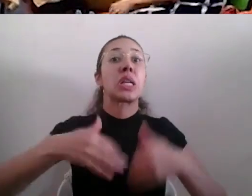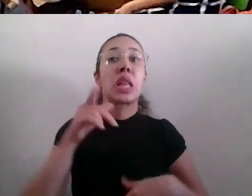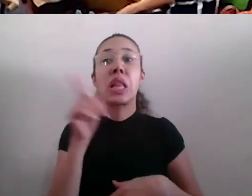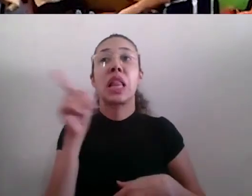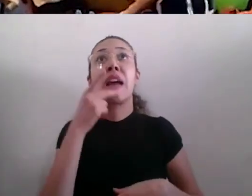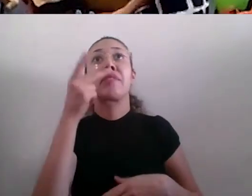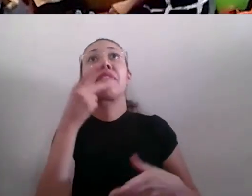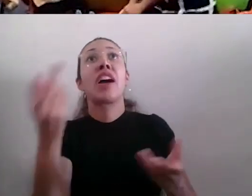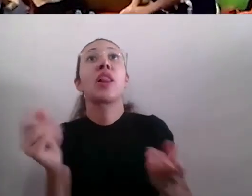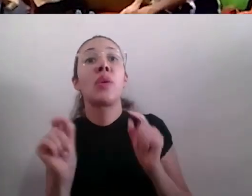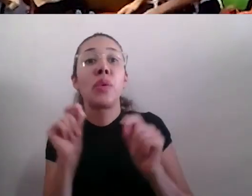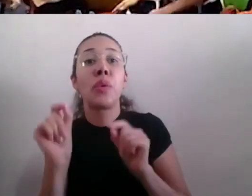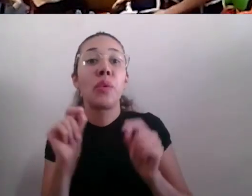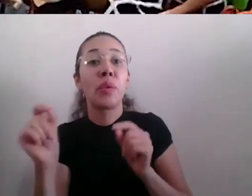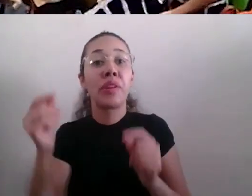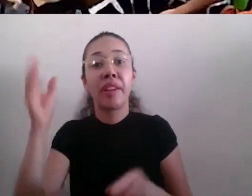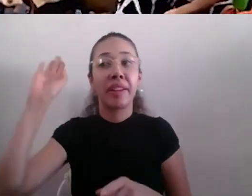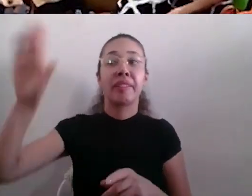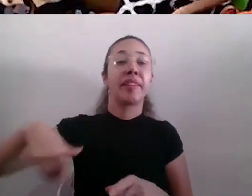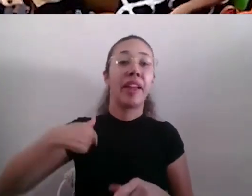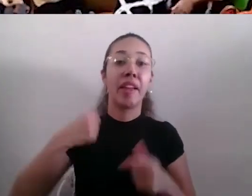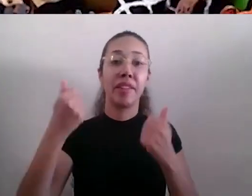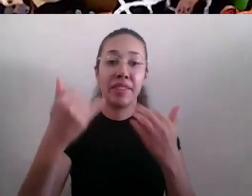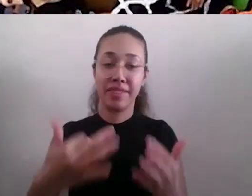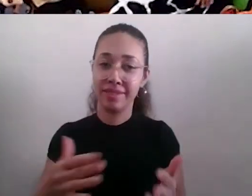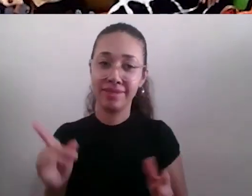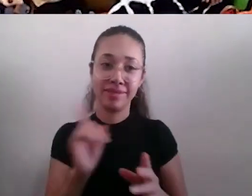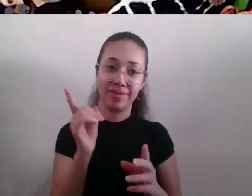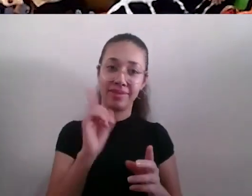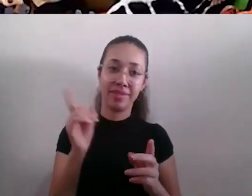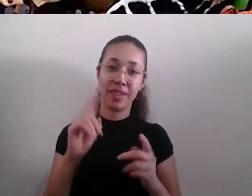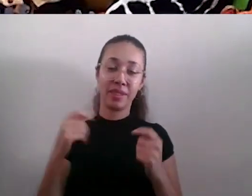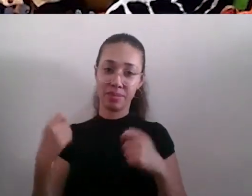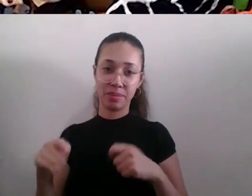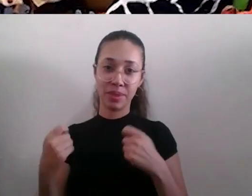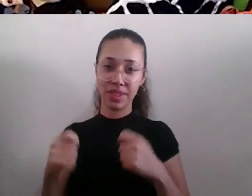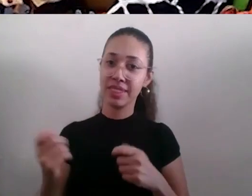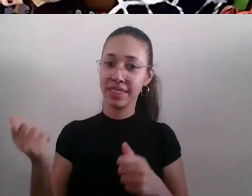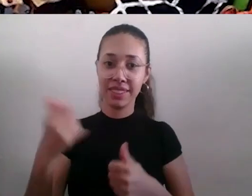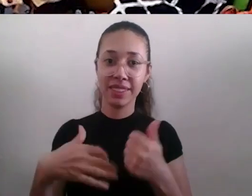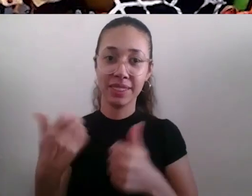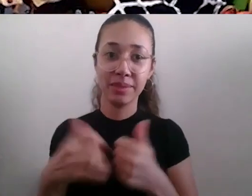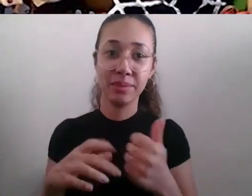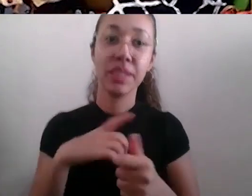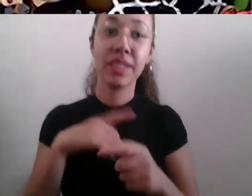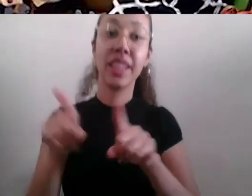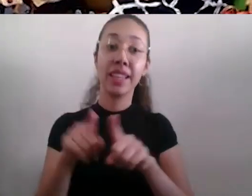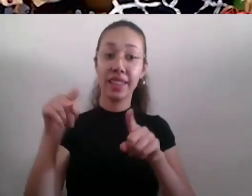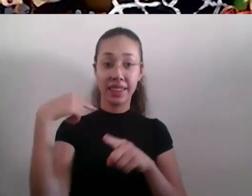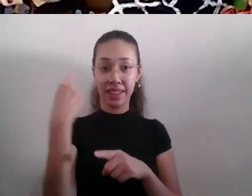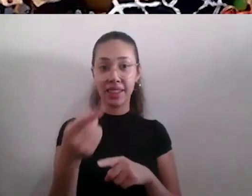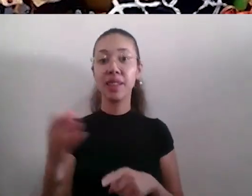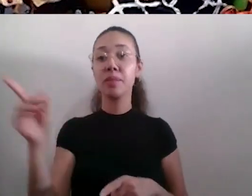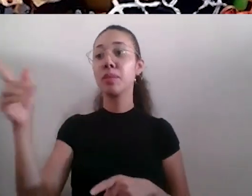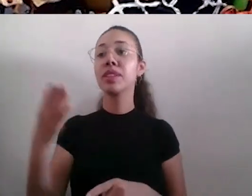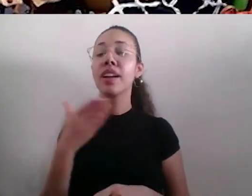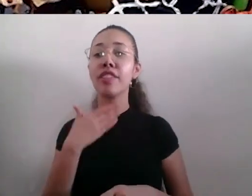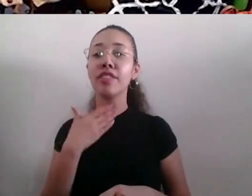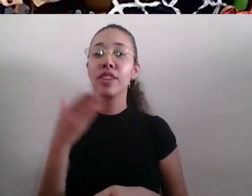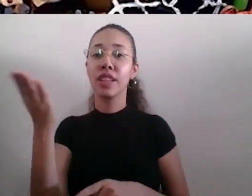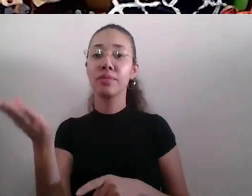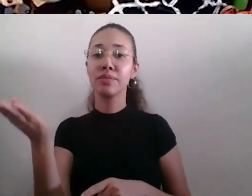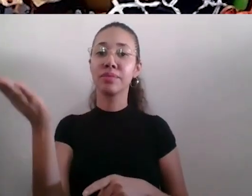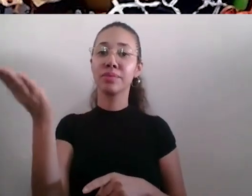Não. Você diz, então é assim assado, não sei o que, explica a perícia, tarará, tarará. Aí depois sobe a voz do cara mais um pouquinho, bota mais